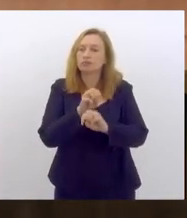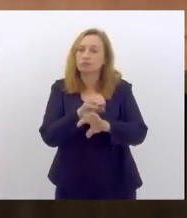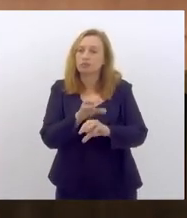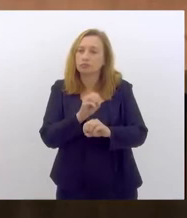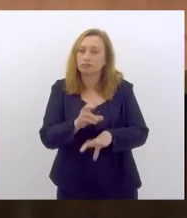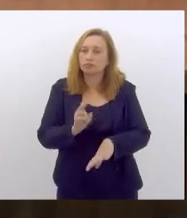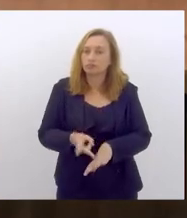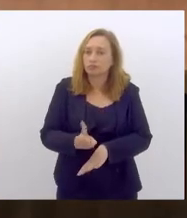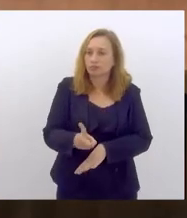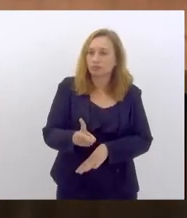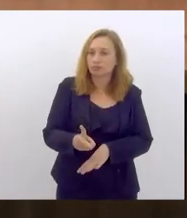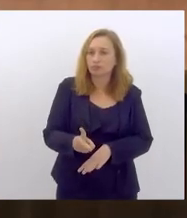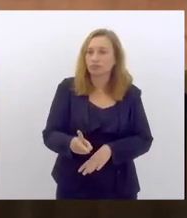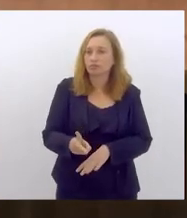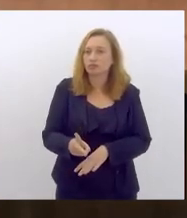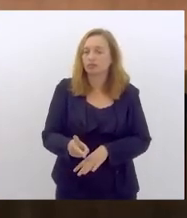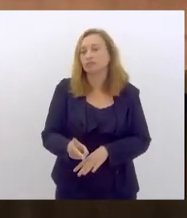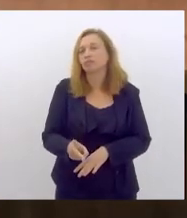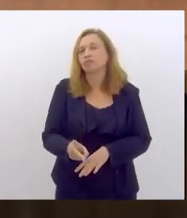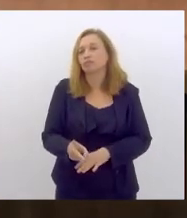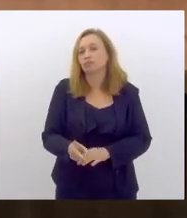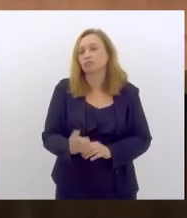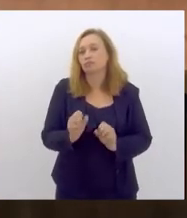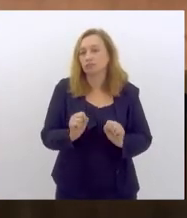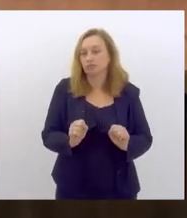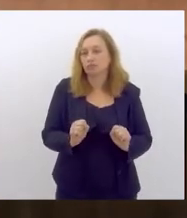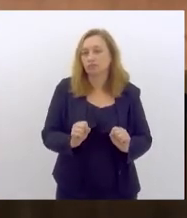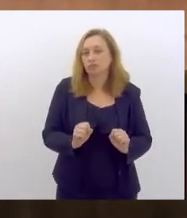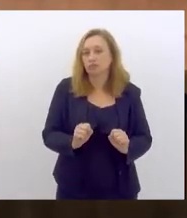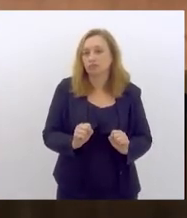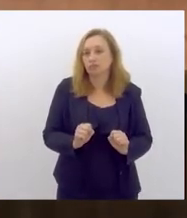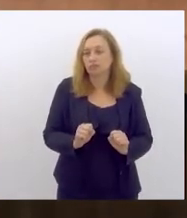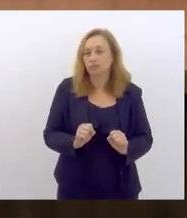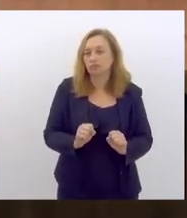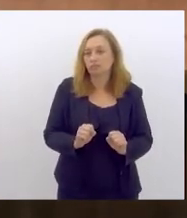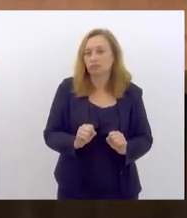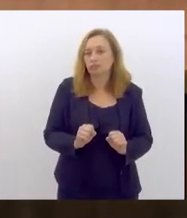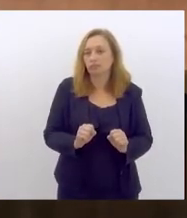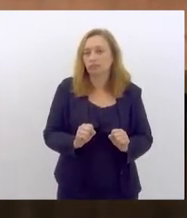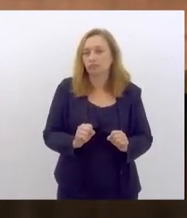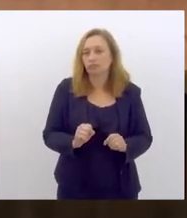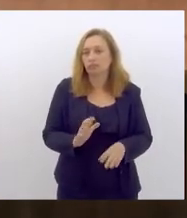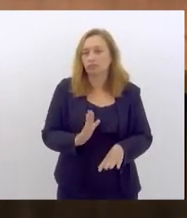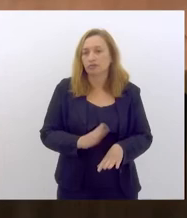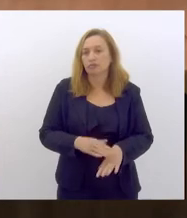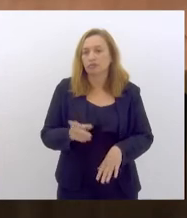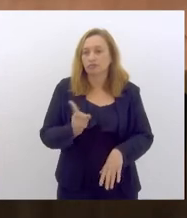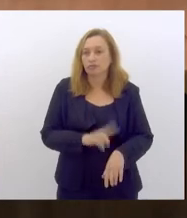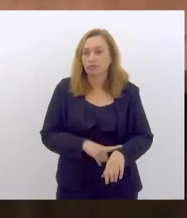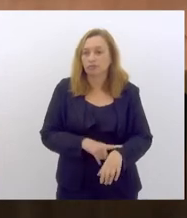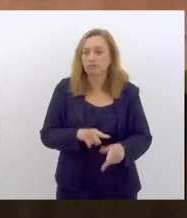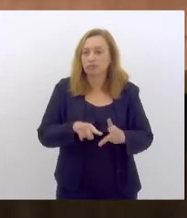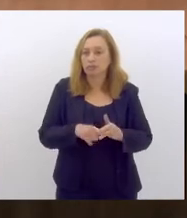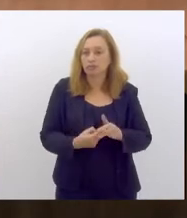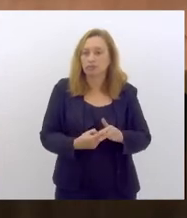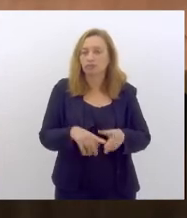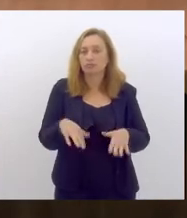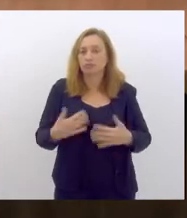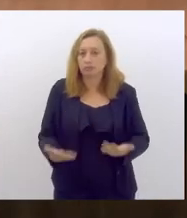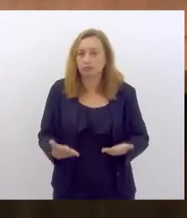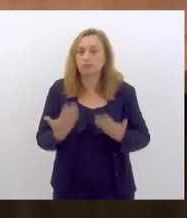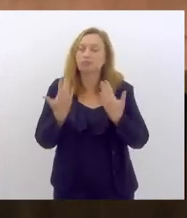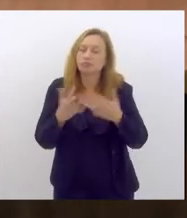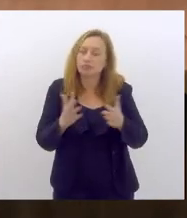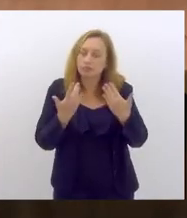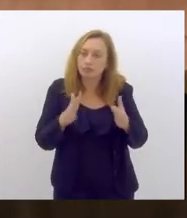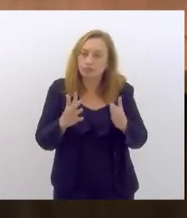permanente e que os atuais ocupantes de cargo possam permanecer, né, durante mais tempo, enquanto isso é regulamentado. Então,